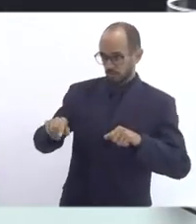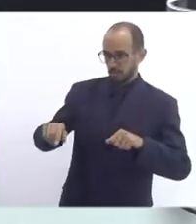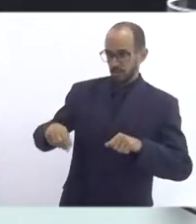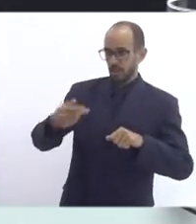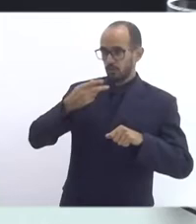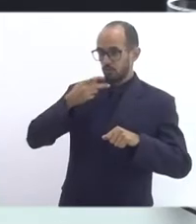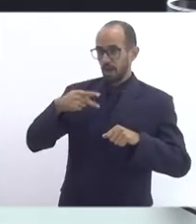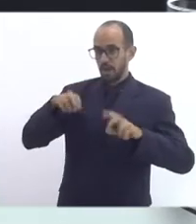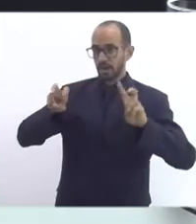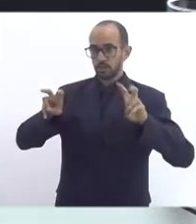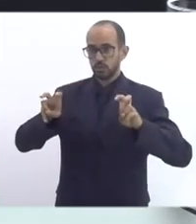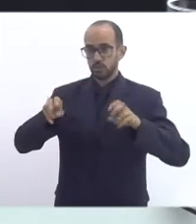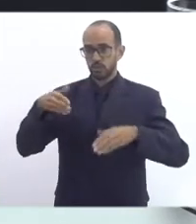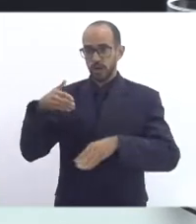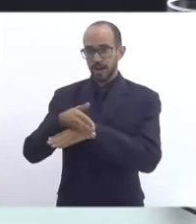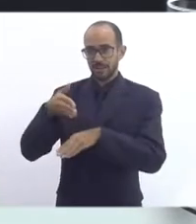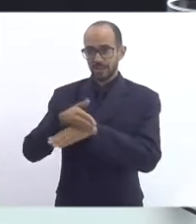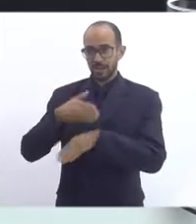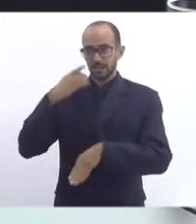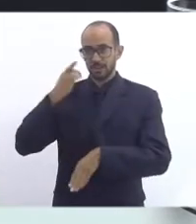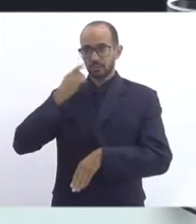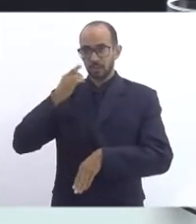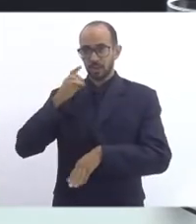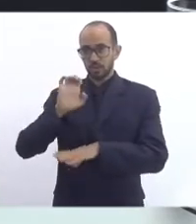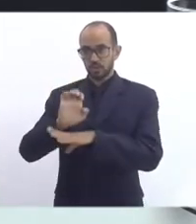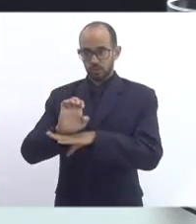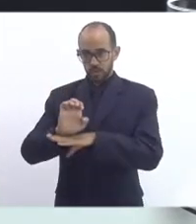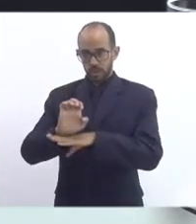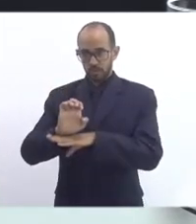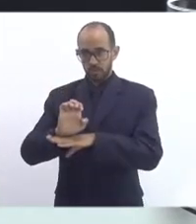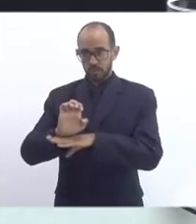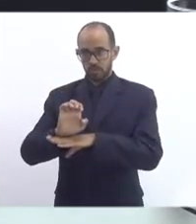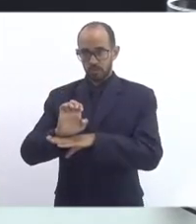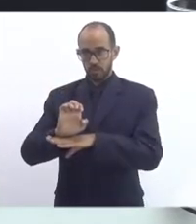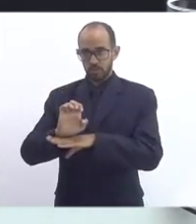dispõe sobre o acesso de deputados estaduais...